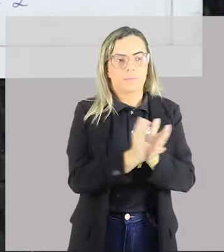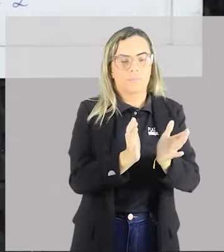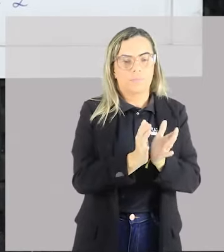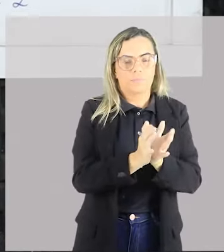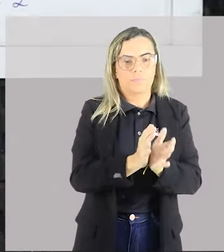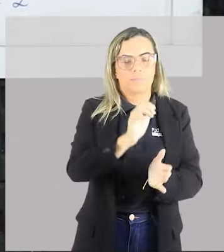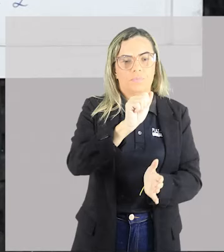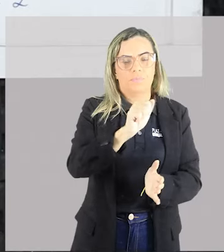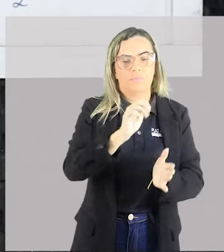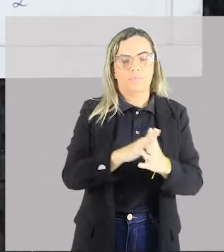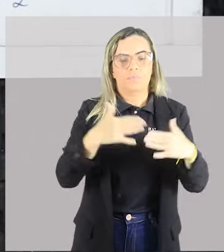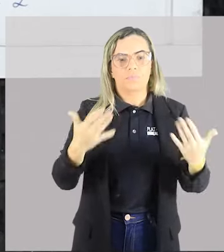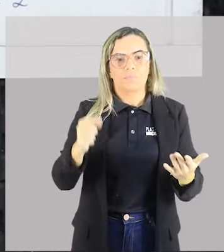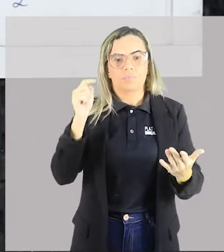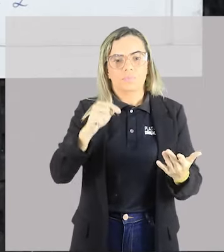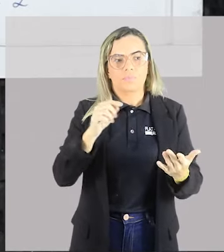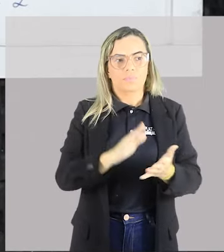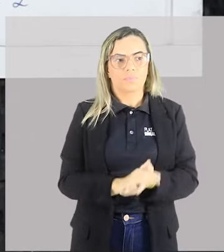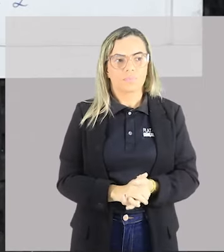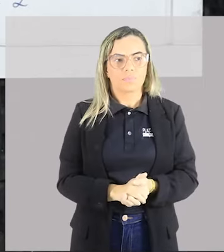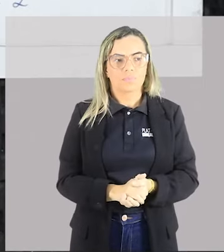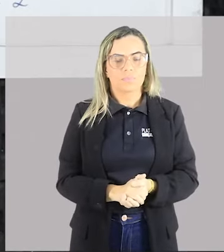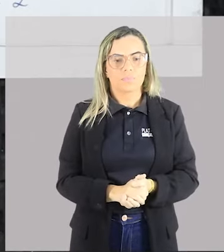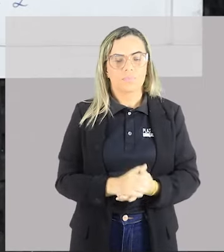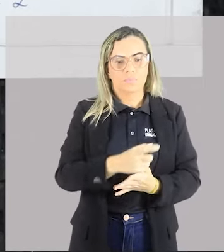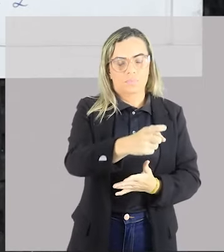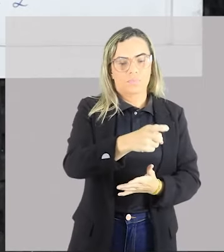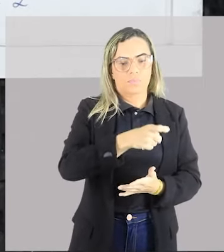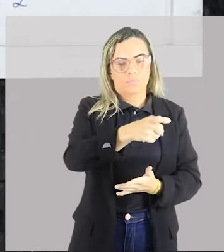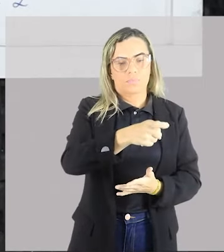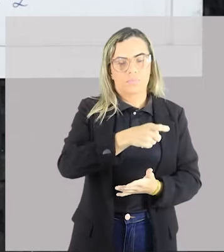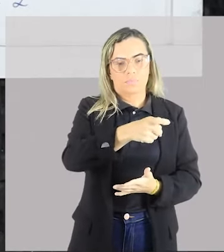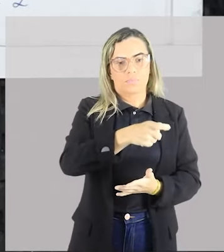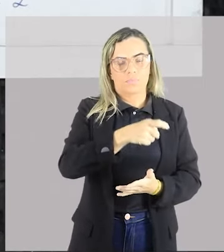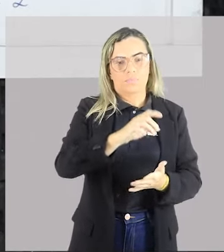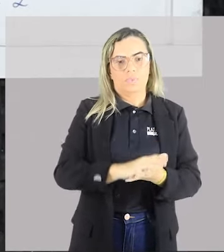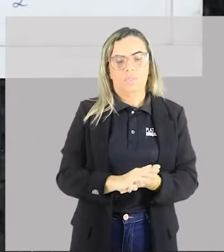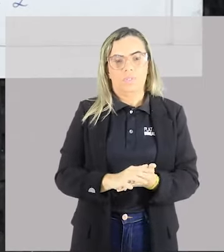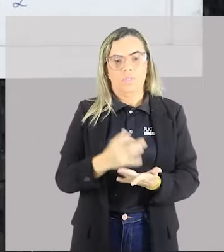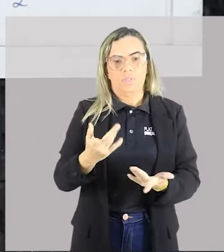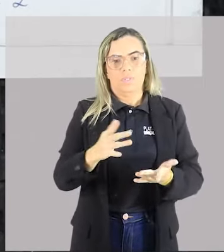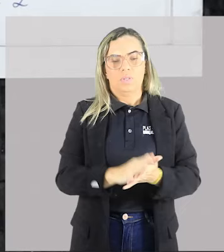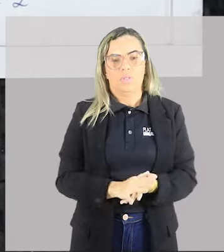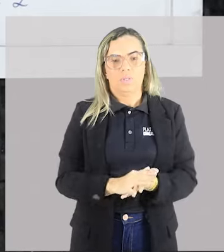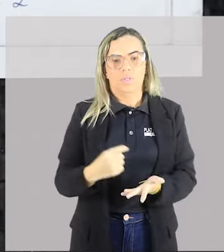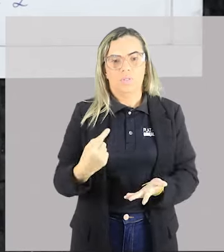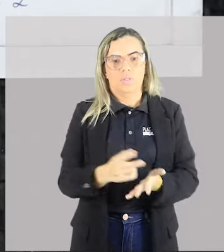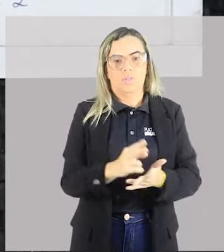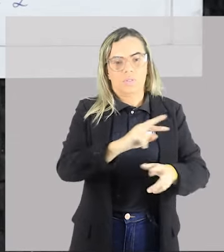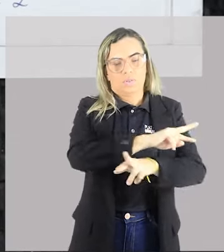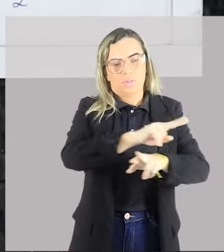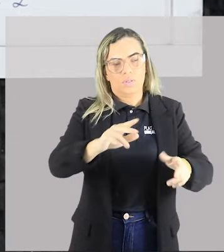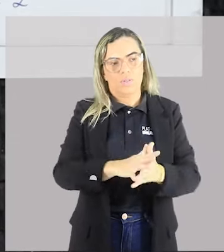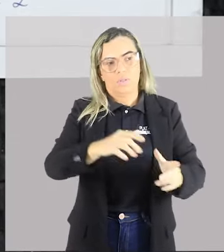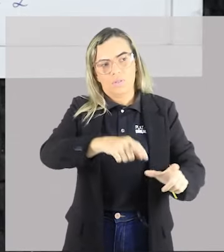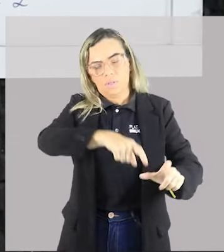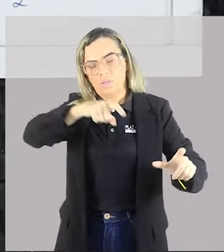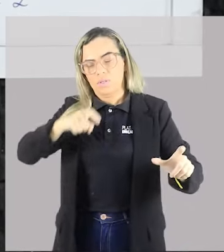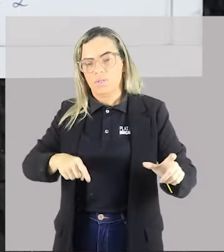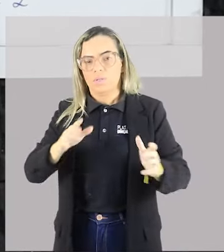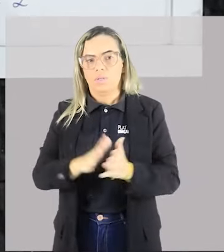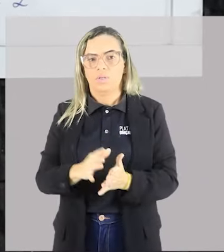aqui que é o conjunto dos valores de x que são nossas variáveis Independentes esse